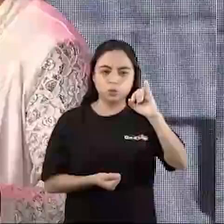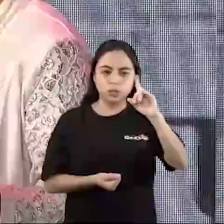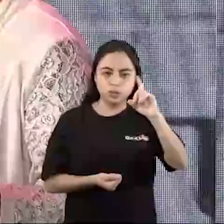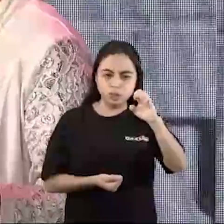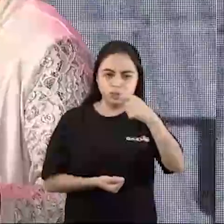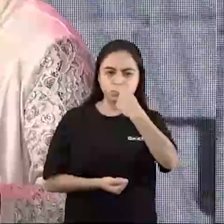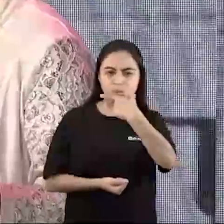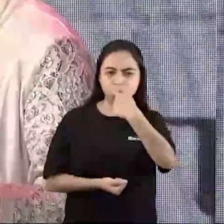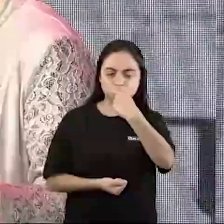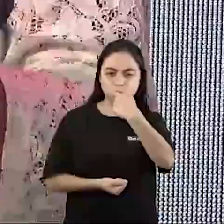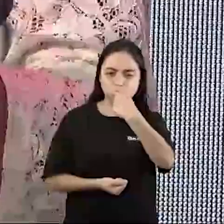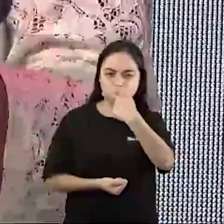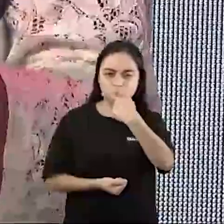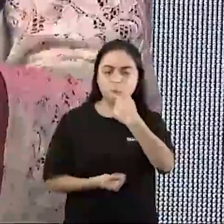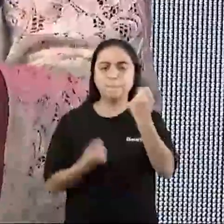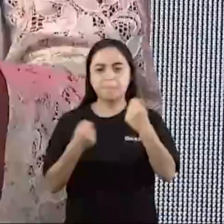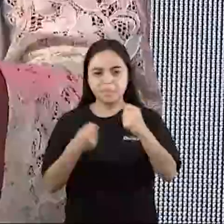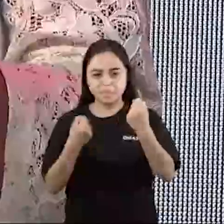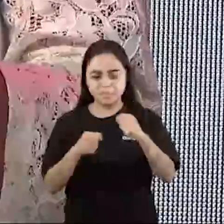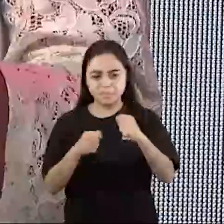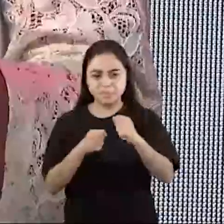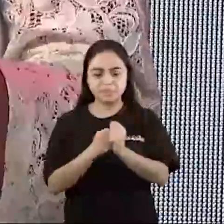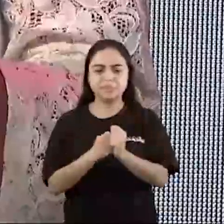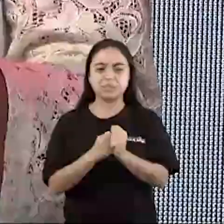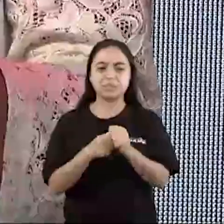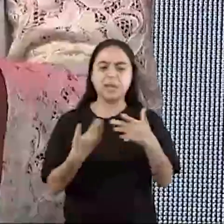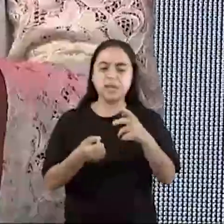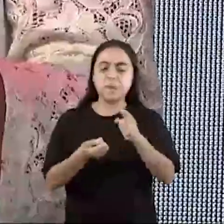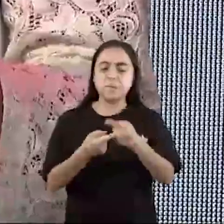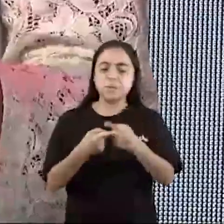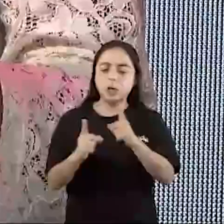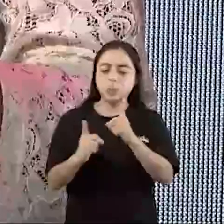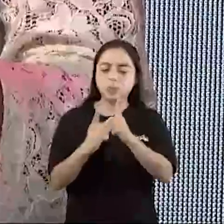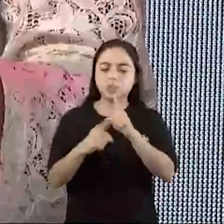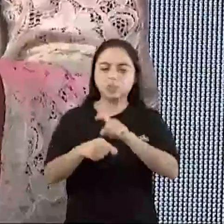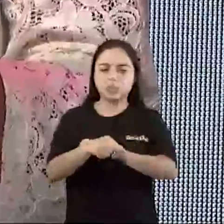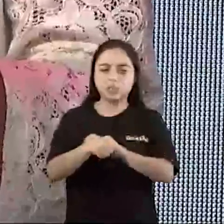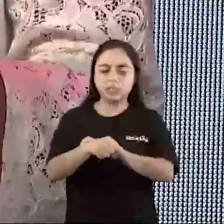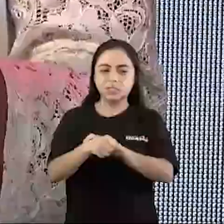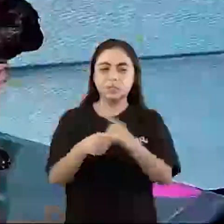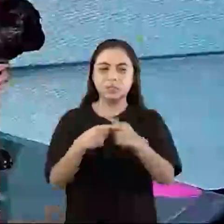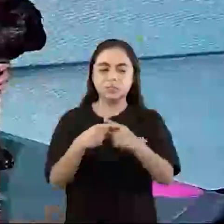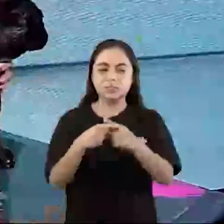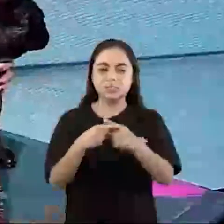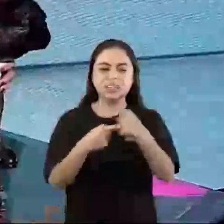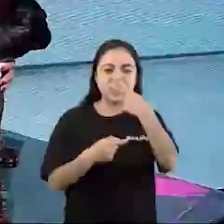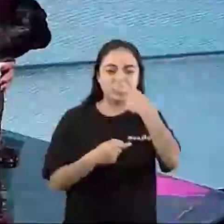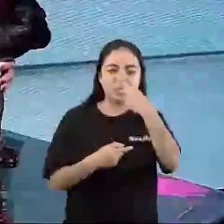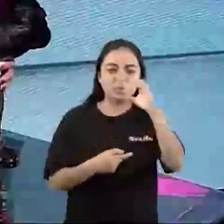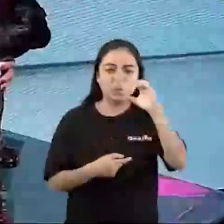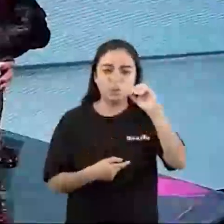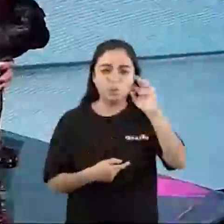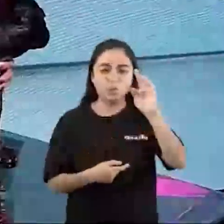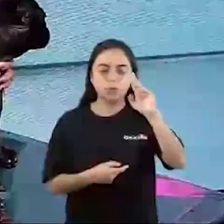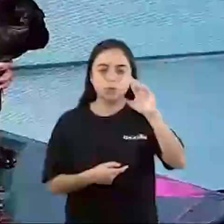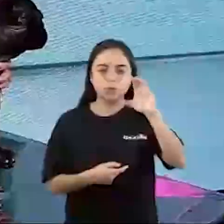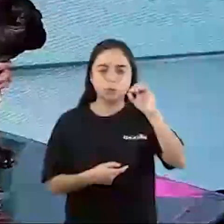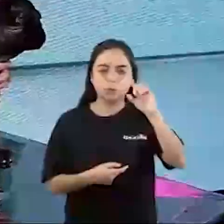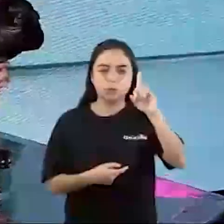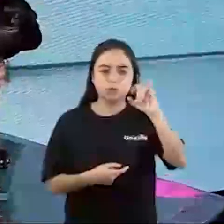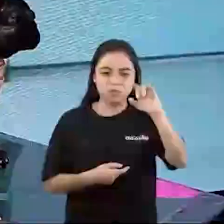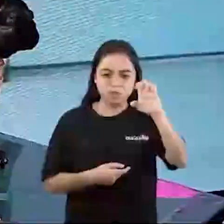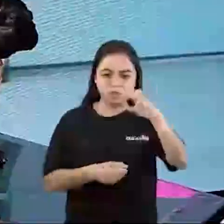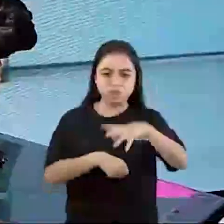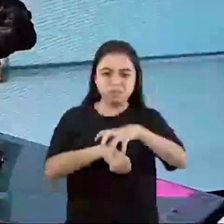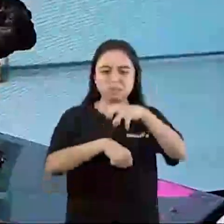utiliza no tratamento do paciente alérgico. Teria. A gente sabe que o corticoide tem muito efeito colateral associado, eu sei que isso você não quer.